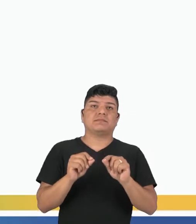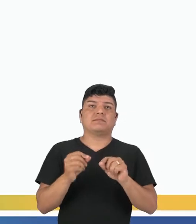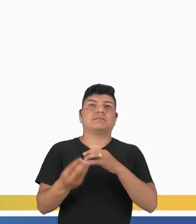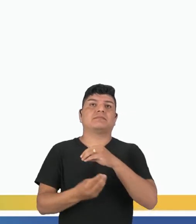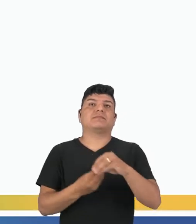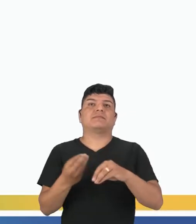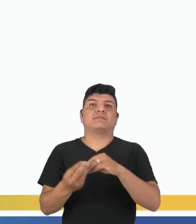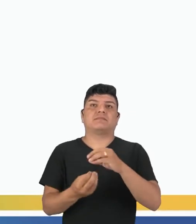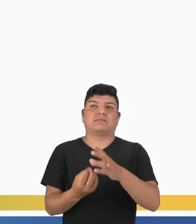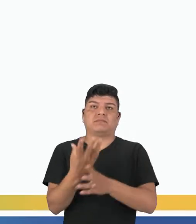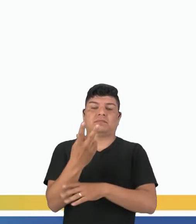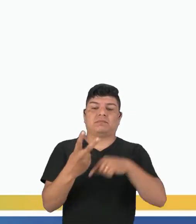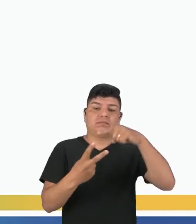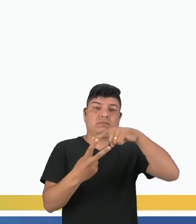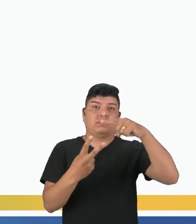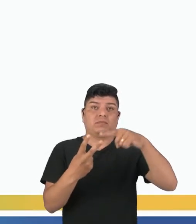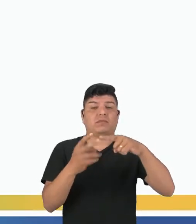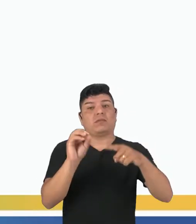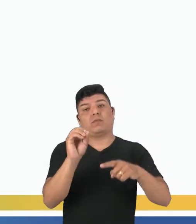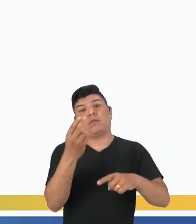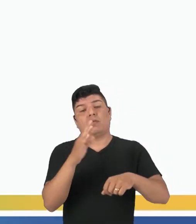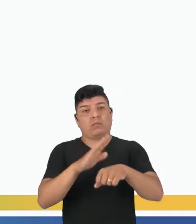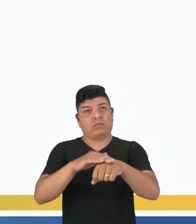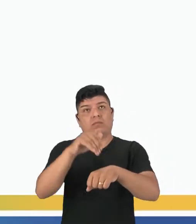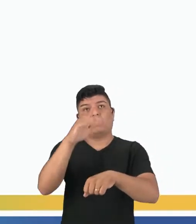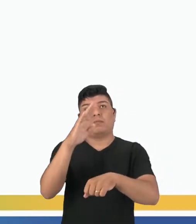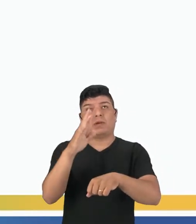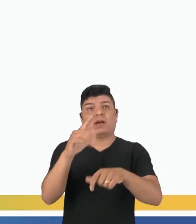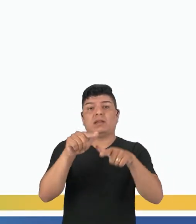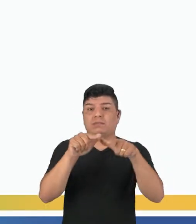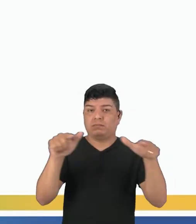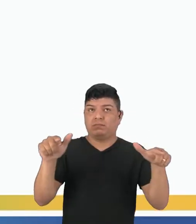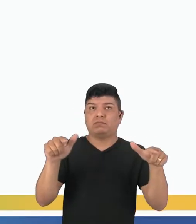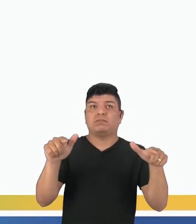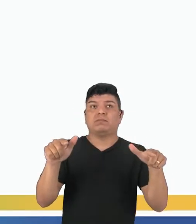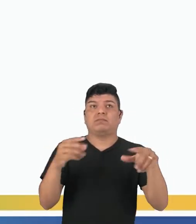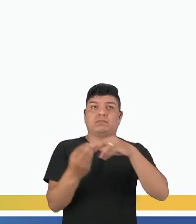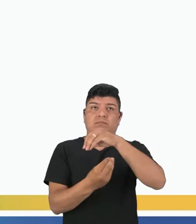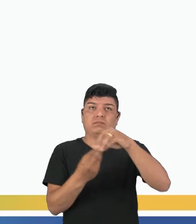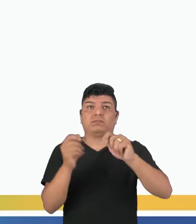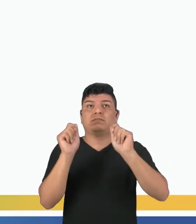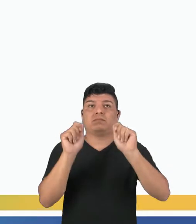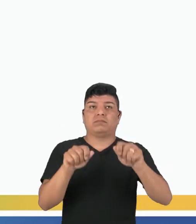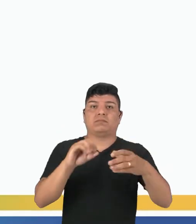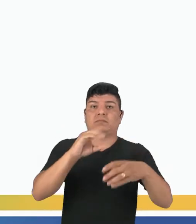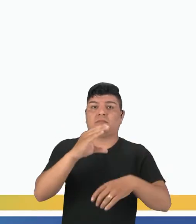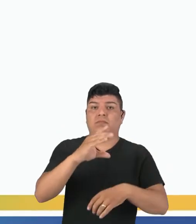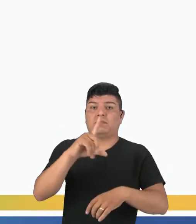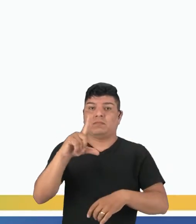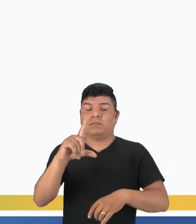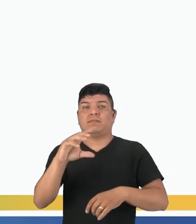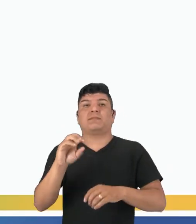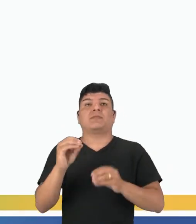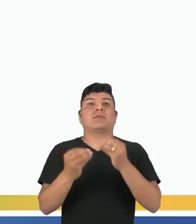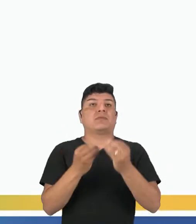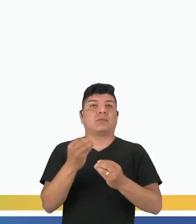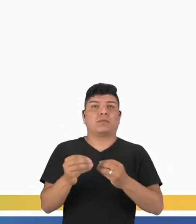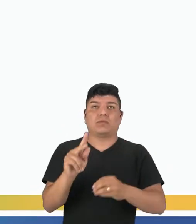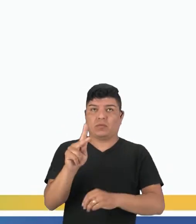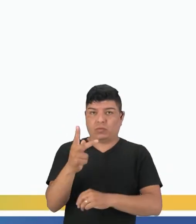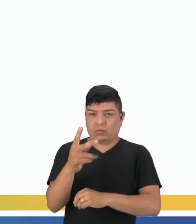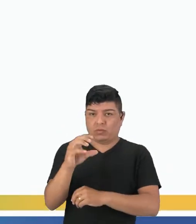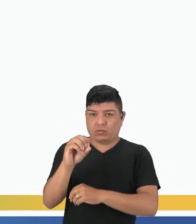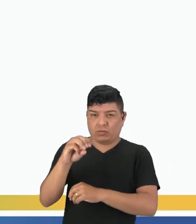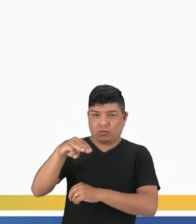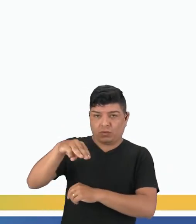mistura formada por duas ou mais substâncias puras. Uma mistura pode ser classificada como homogênea